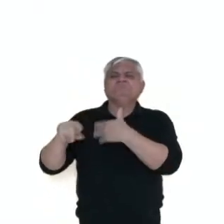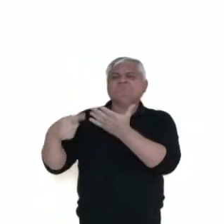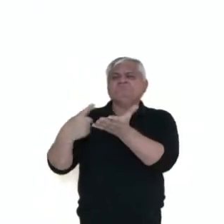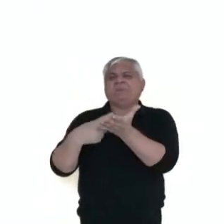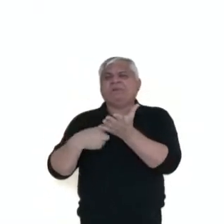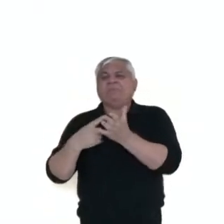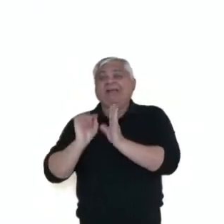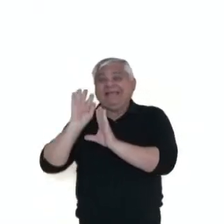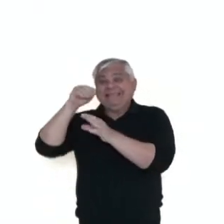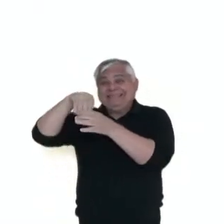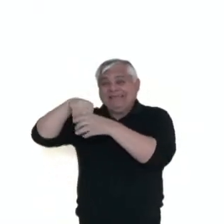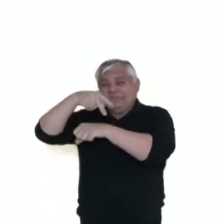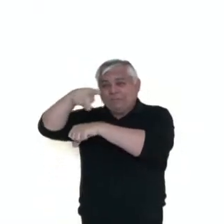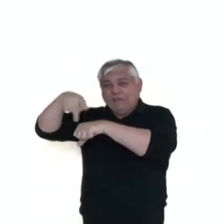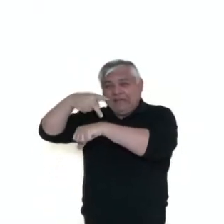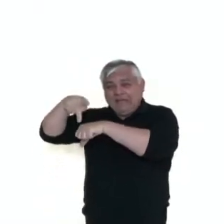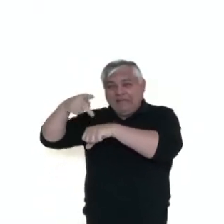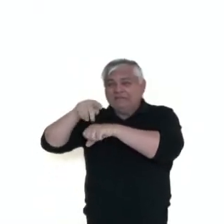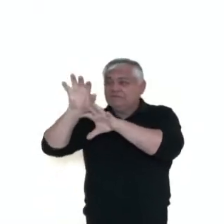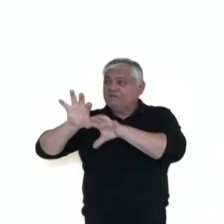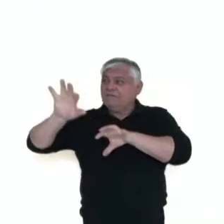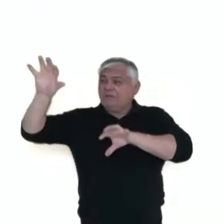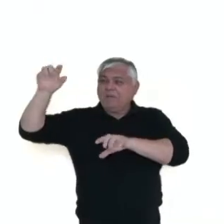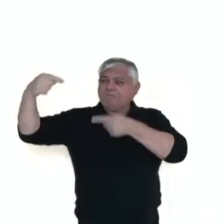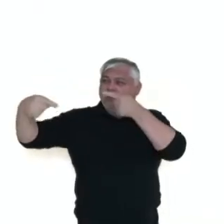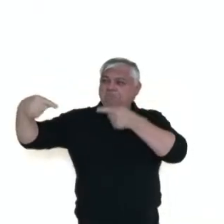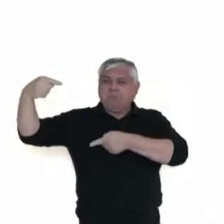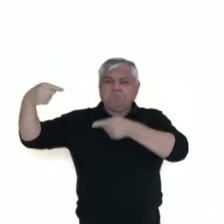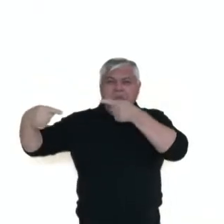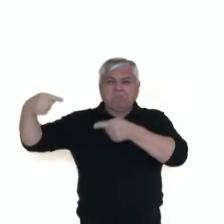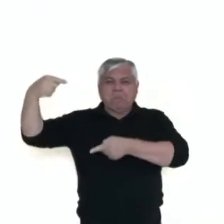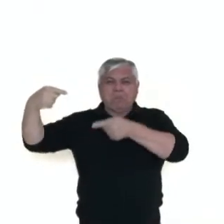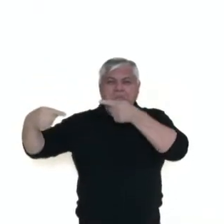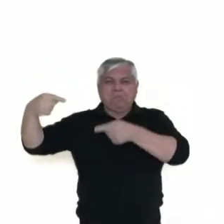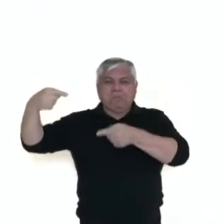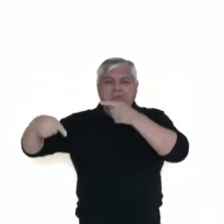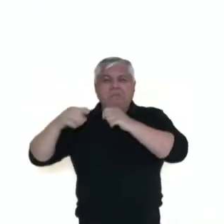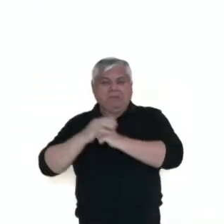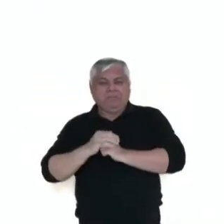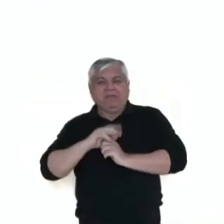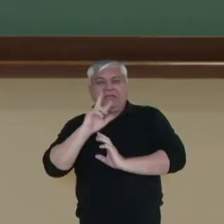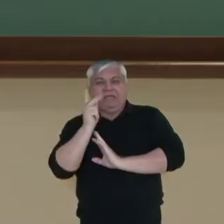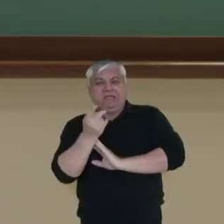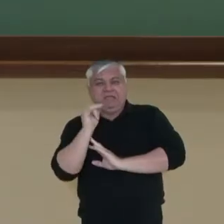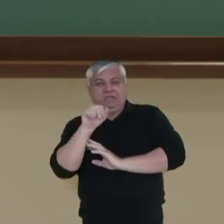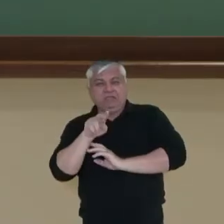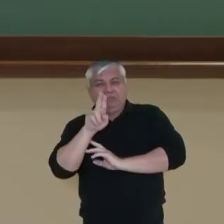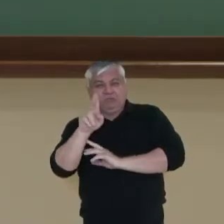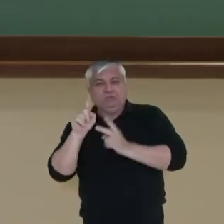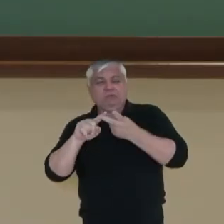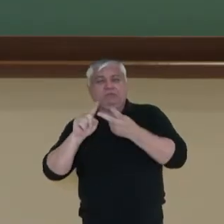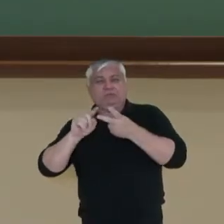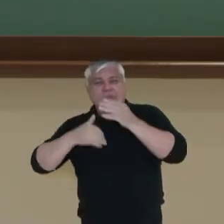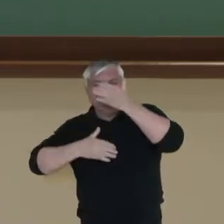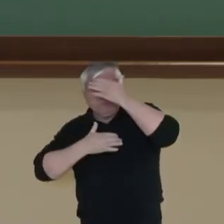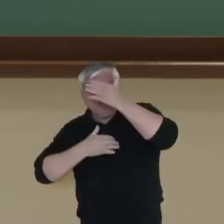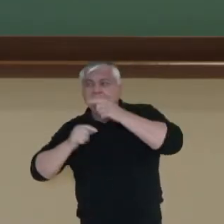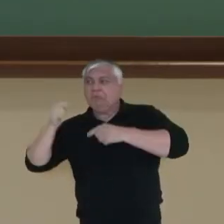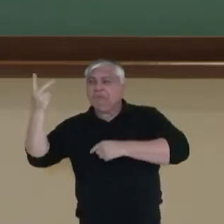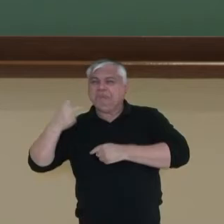conflitos internos entre os hindus e os muçulmanos, e os massacres de ambos os lados se tornaram cada vez mais